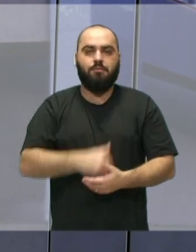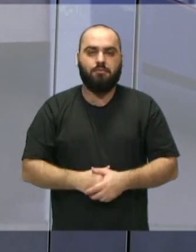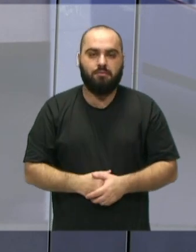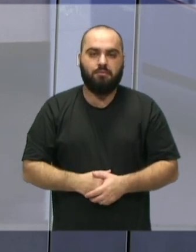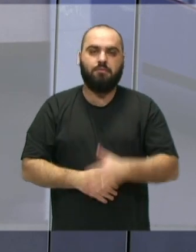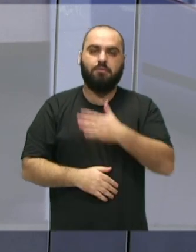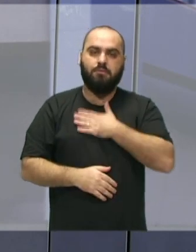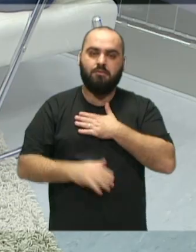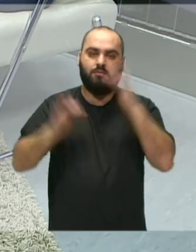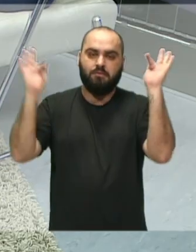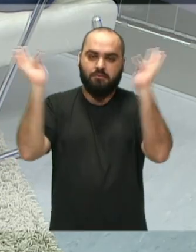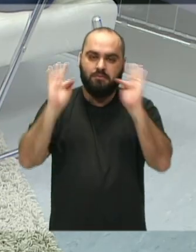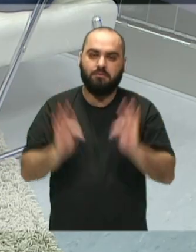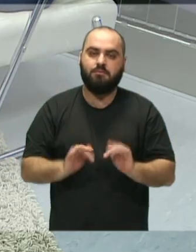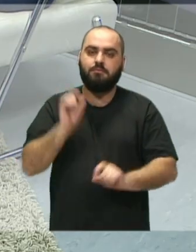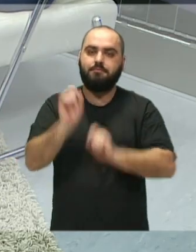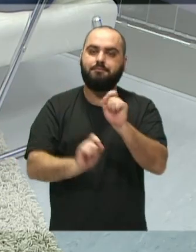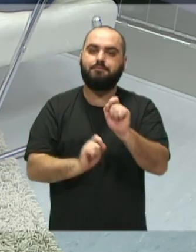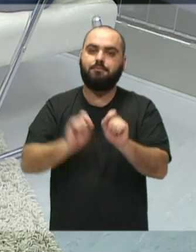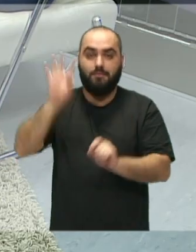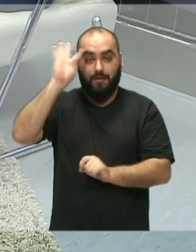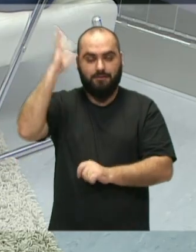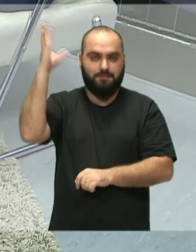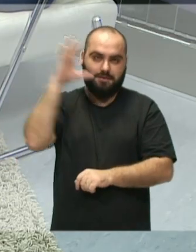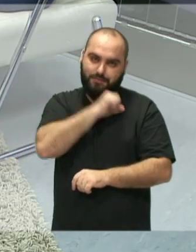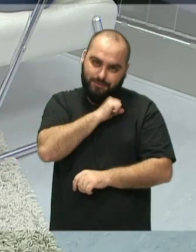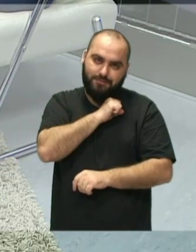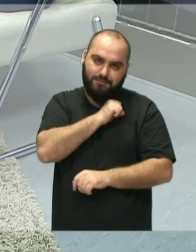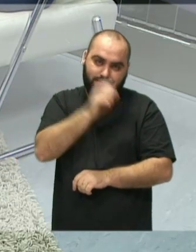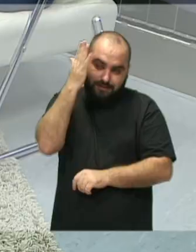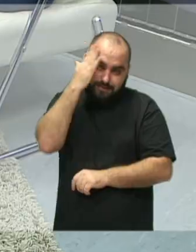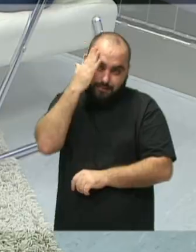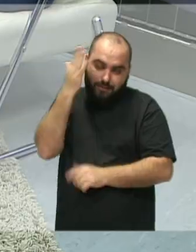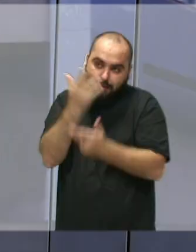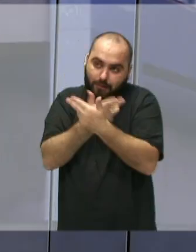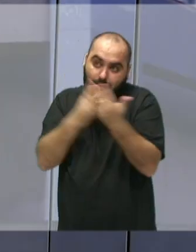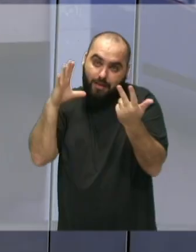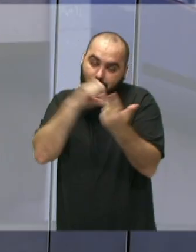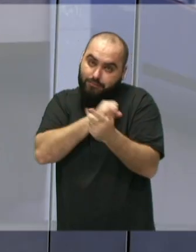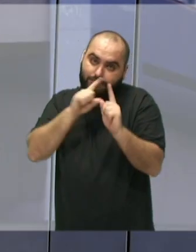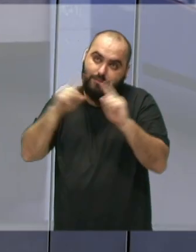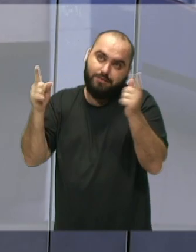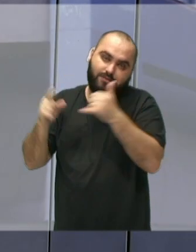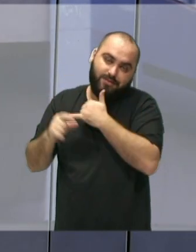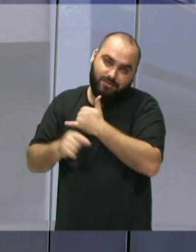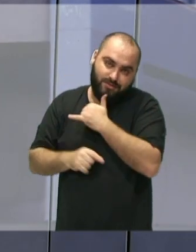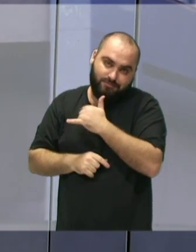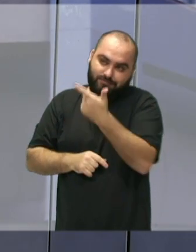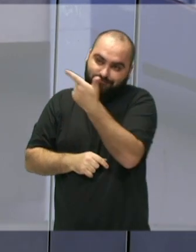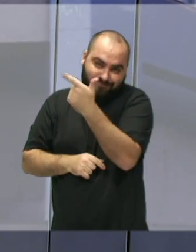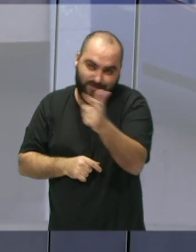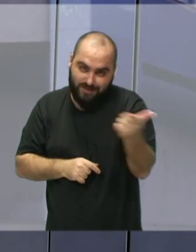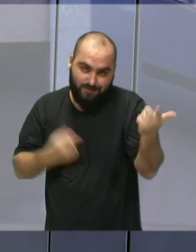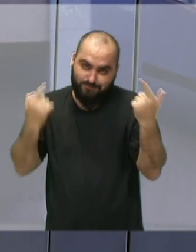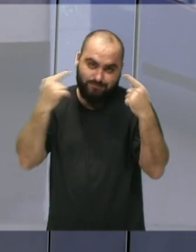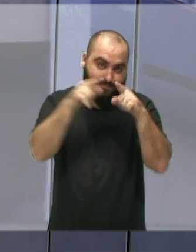muito feliz é que fosse resolvido rápido, né? Naquela agilidade que a gente precisa. Mas, infelizmente, quando a gente não tem uma parceria por executivo